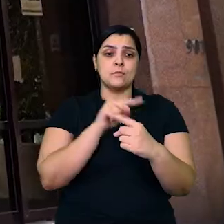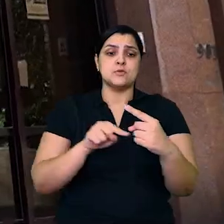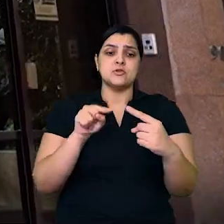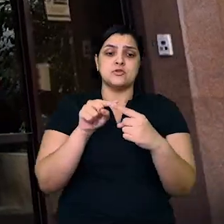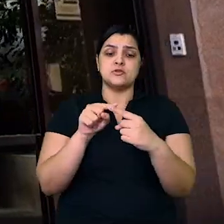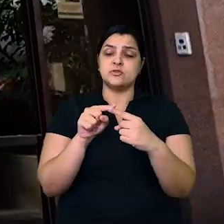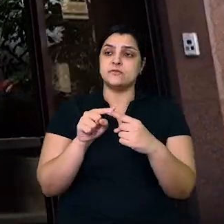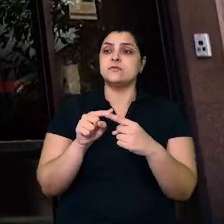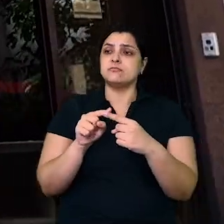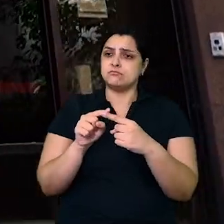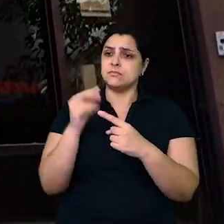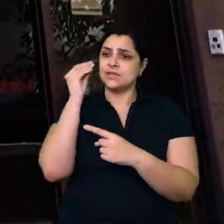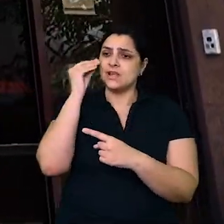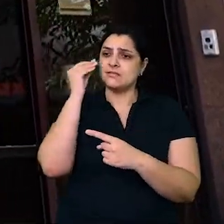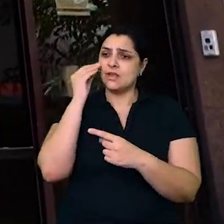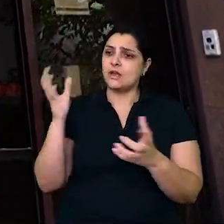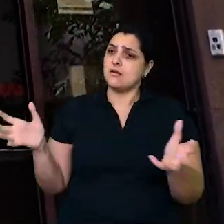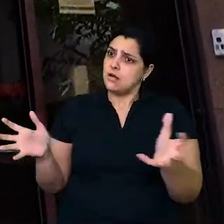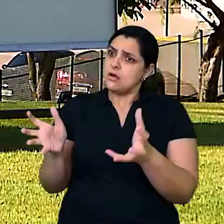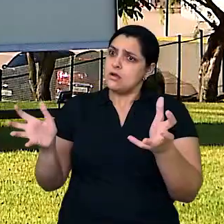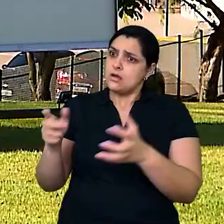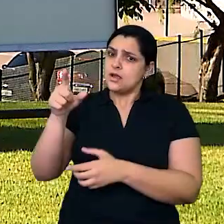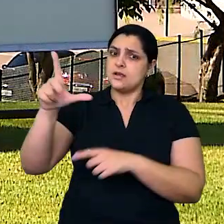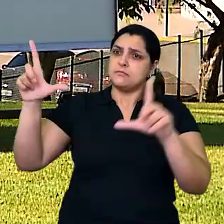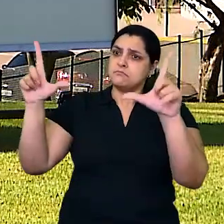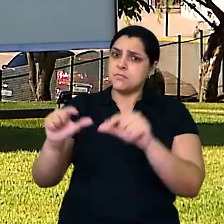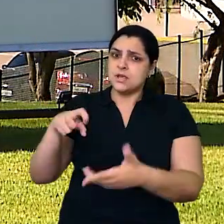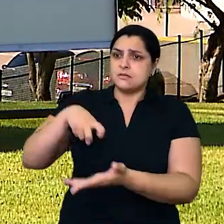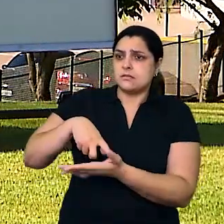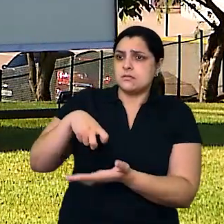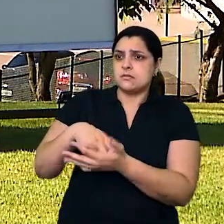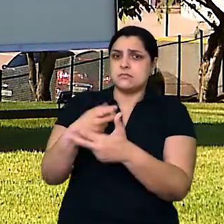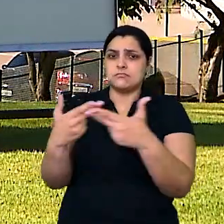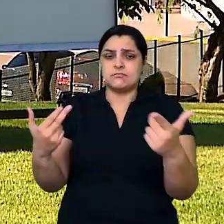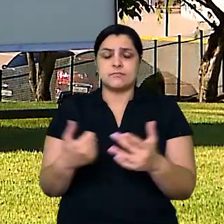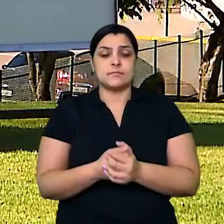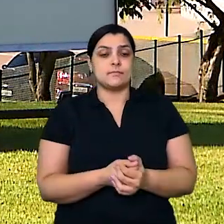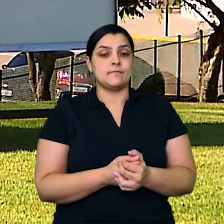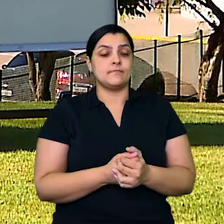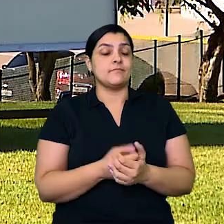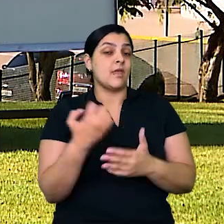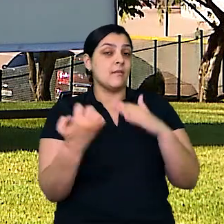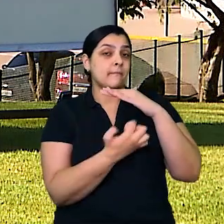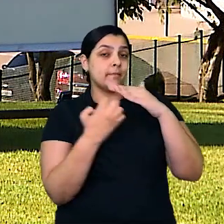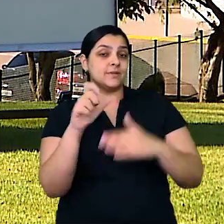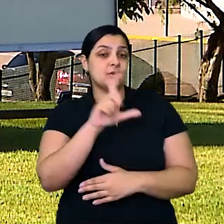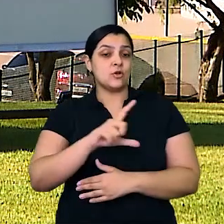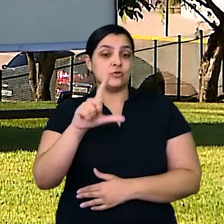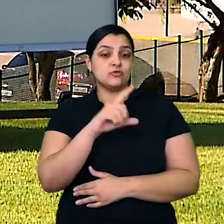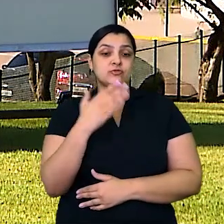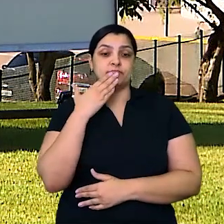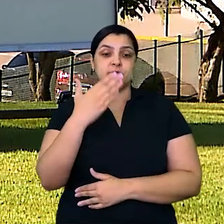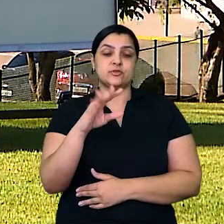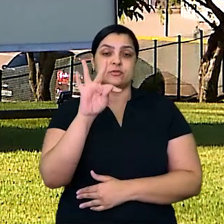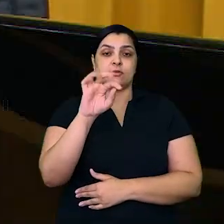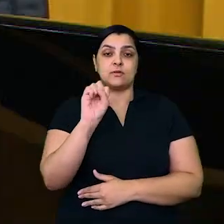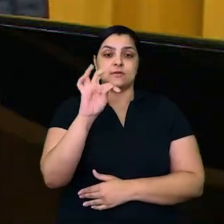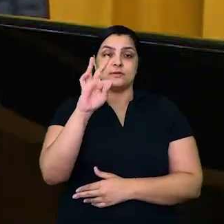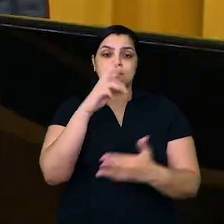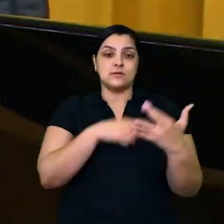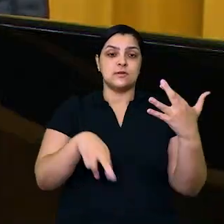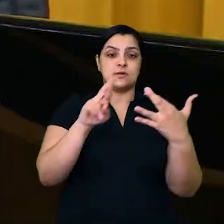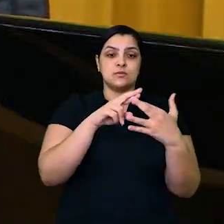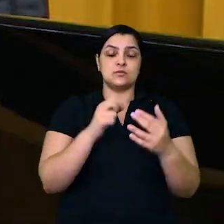de desestimular a conduta ilícita. Da decisão, a companhia de logística recorreu ao Tribunal Superior do Trabalho.